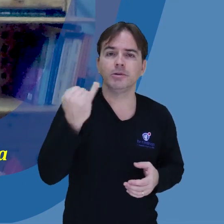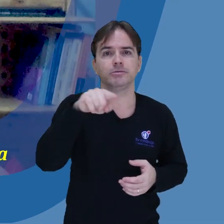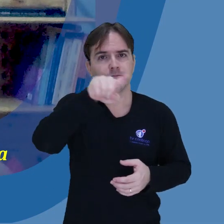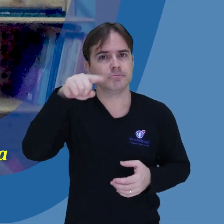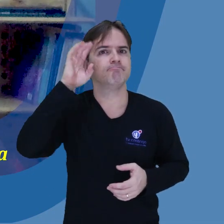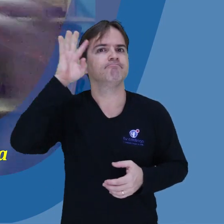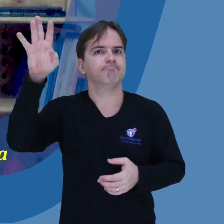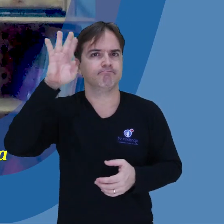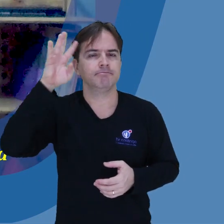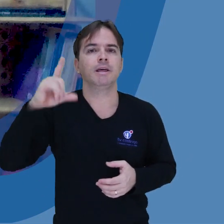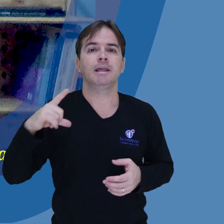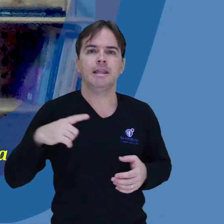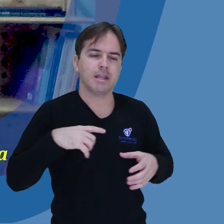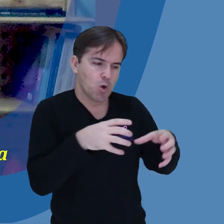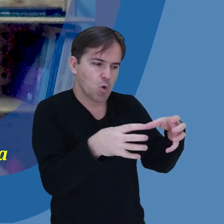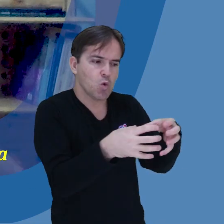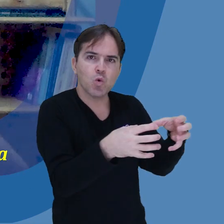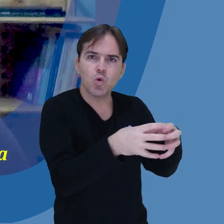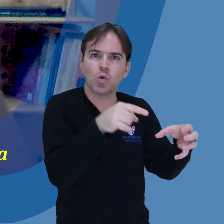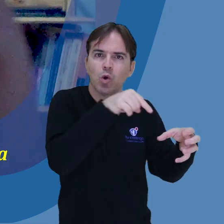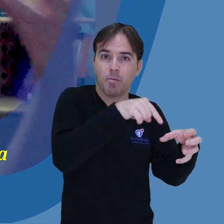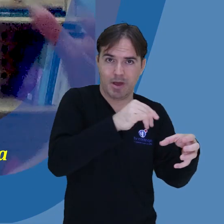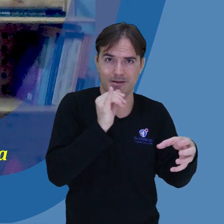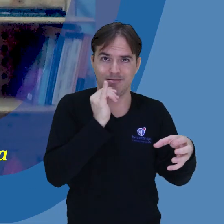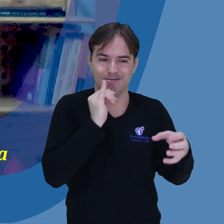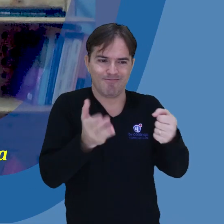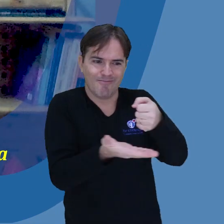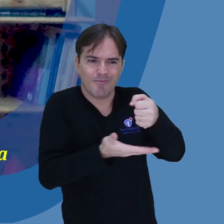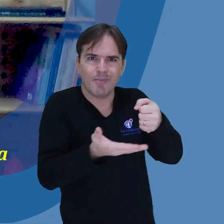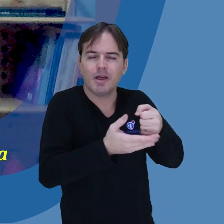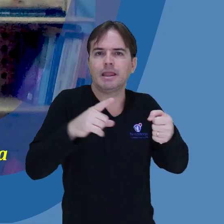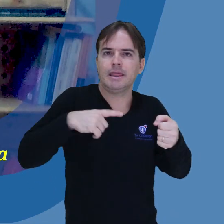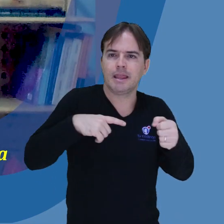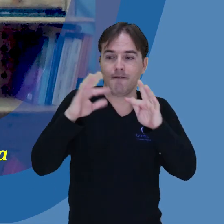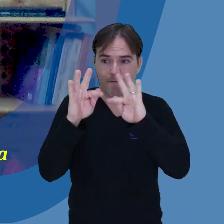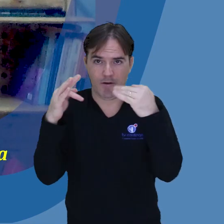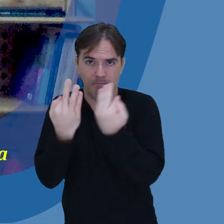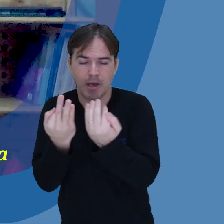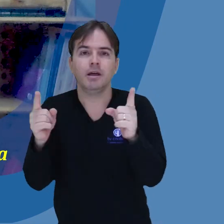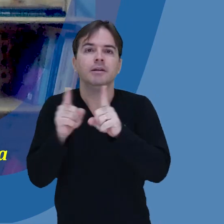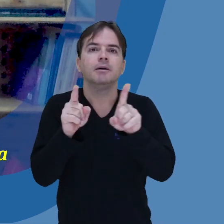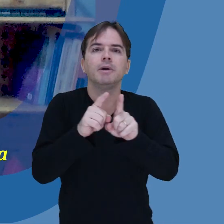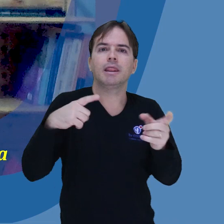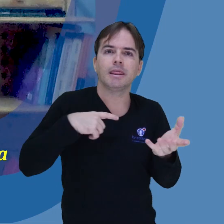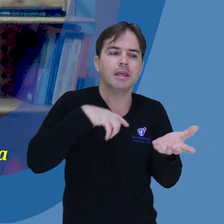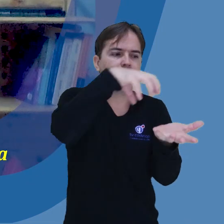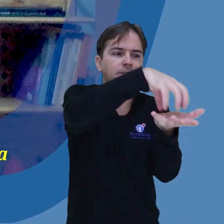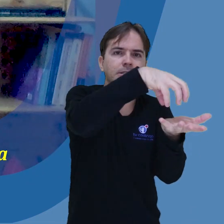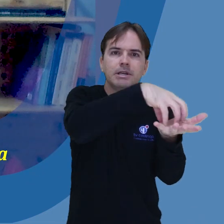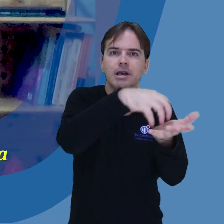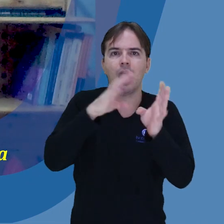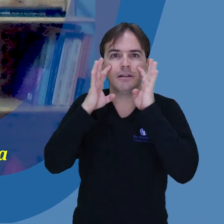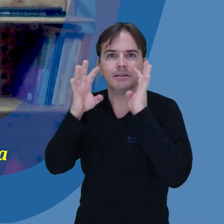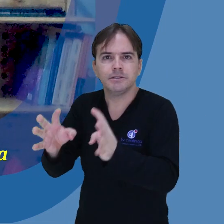atenção primária, como as equipes de saúde da família, a gente tem os centros de atenção psicossocial, os CAPS, que